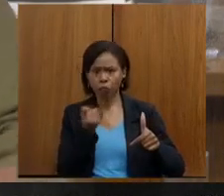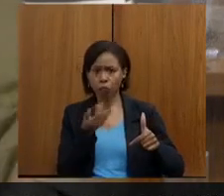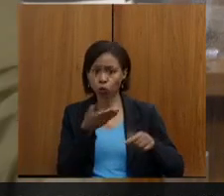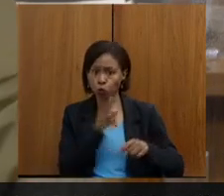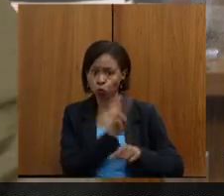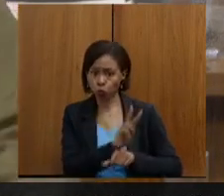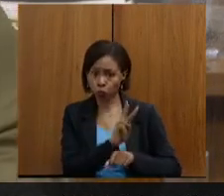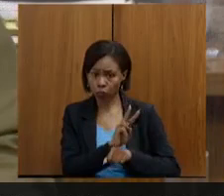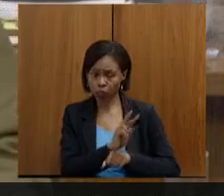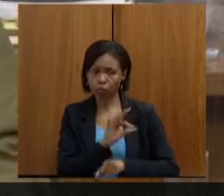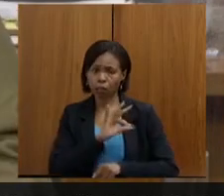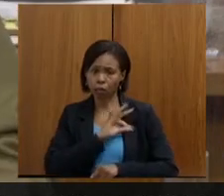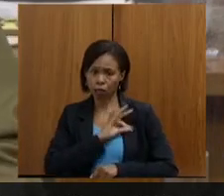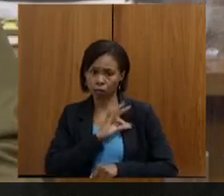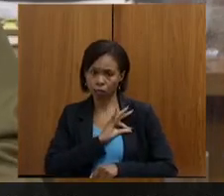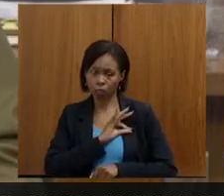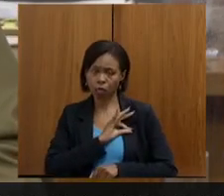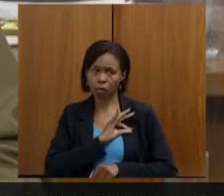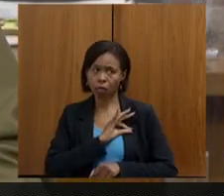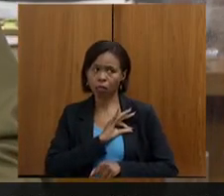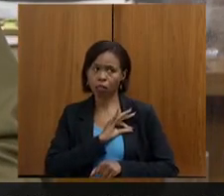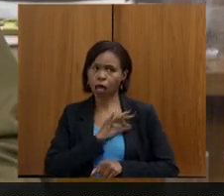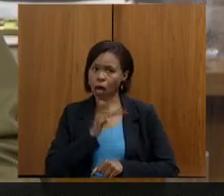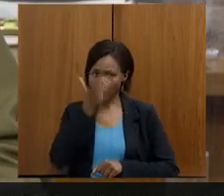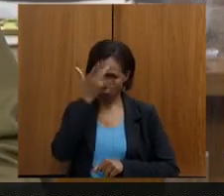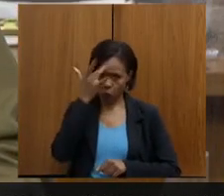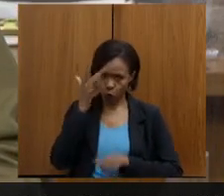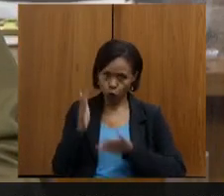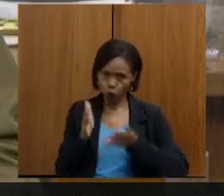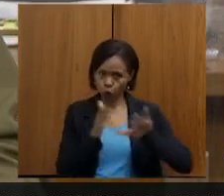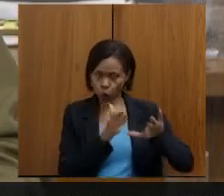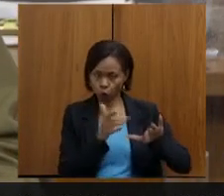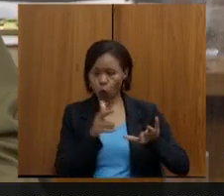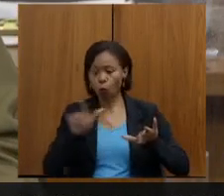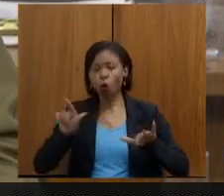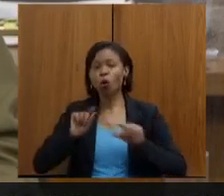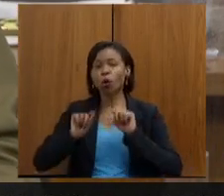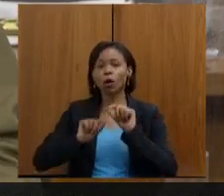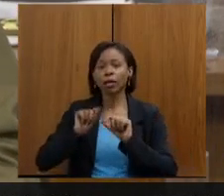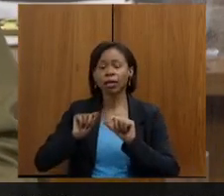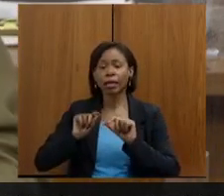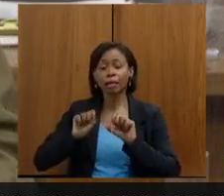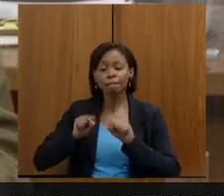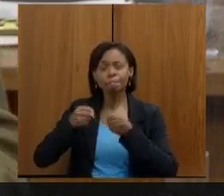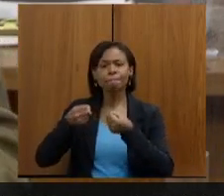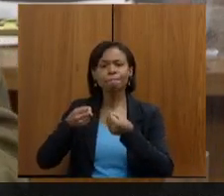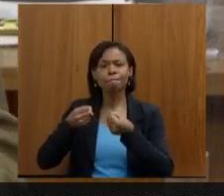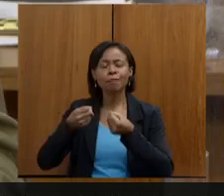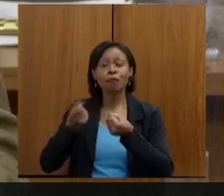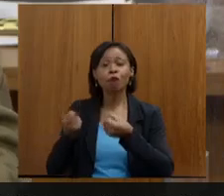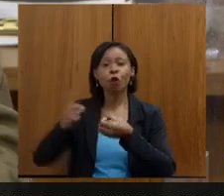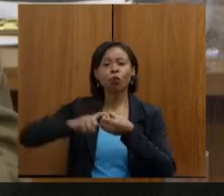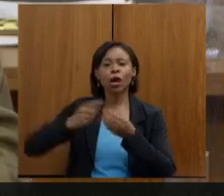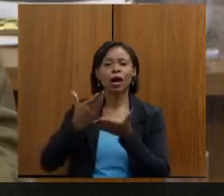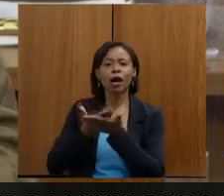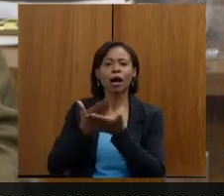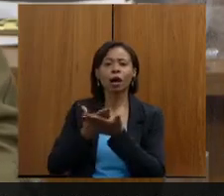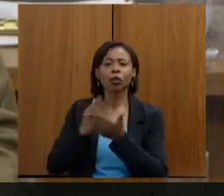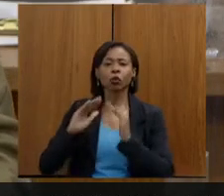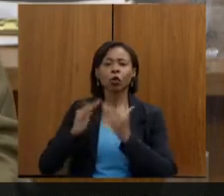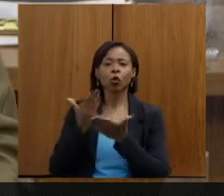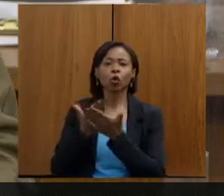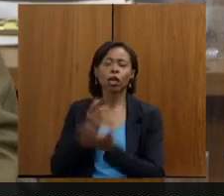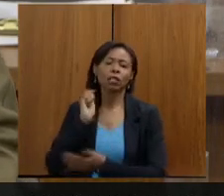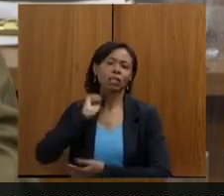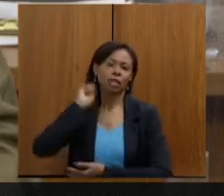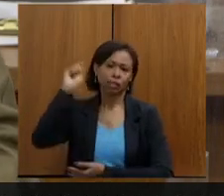E aí já saiu da área da saúde foi a retomada né da segura das aulas presenciais no Colégio Tiradentes a partir de agosto